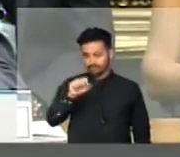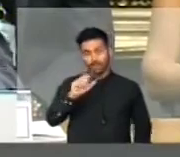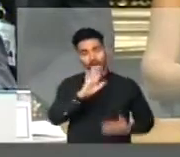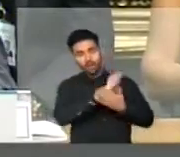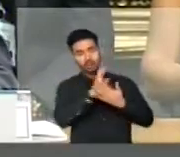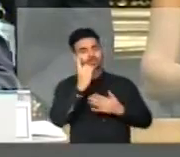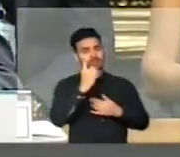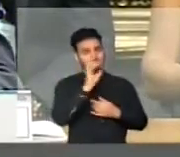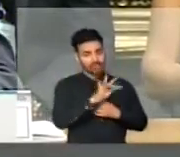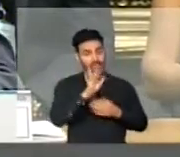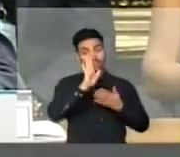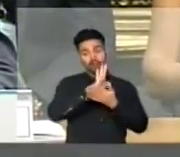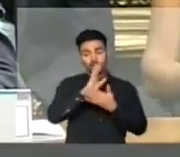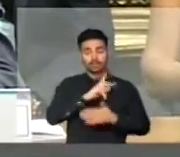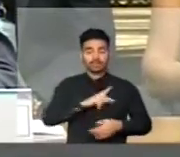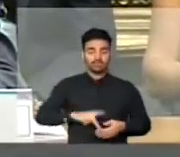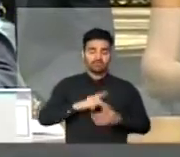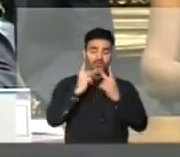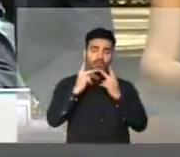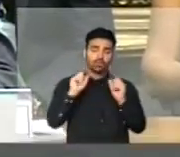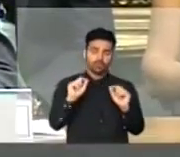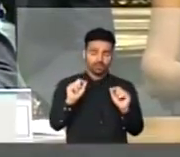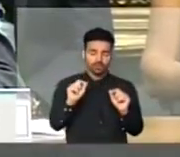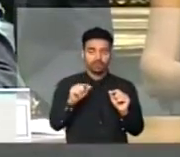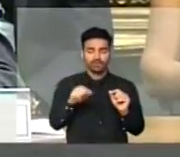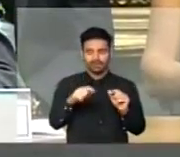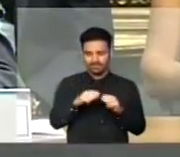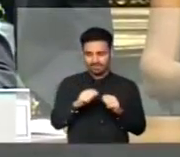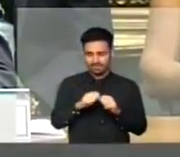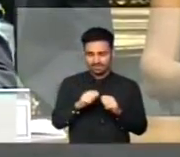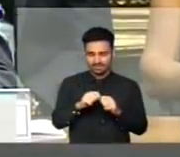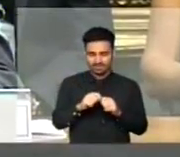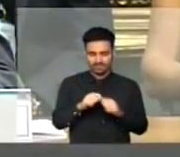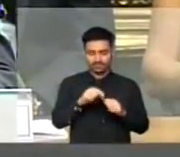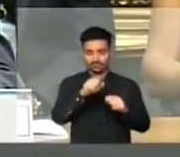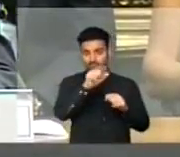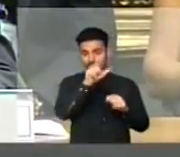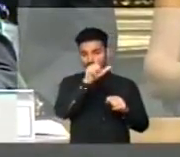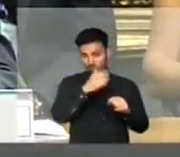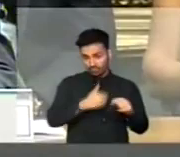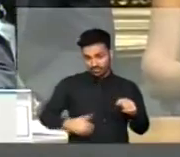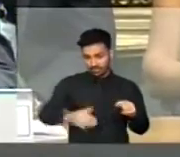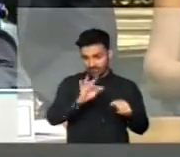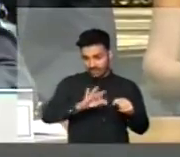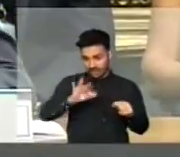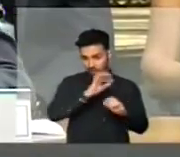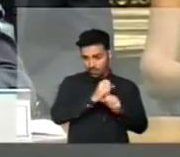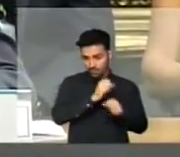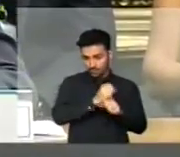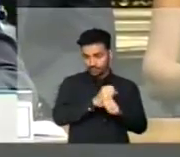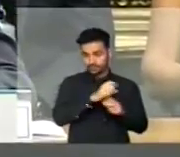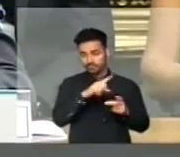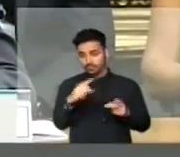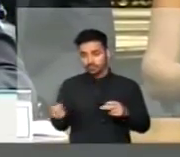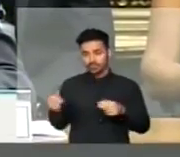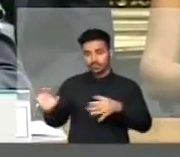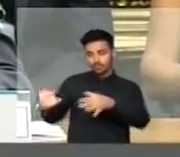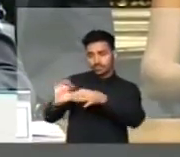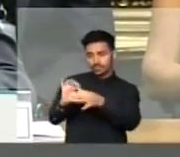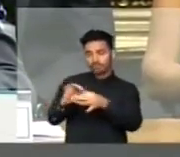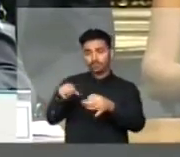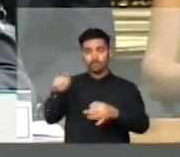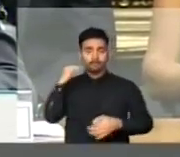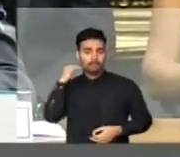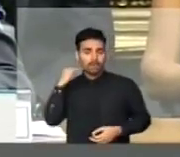República, alegam que as operações entre o Tesouro Nacional e os bancos oficiais